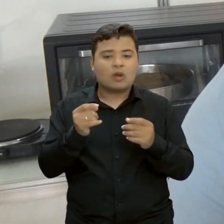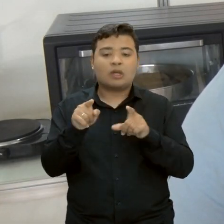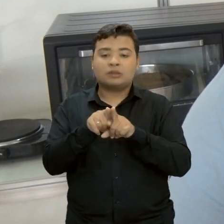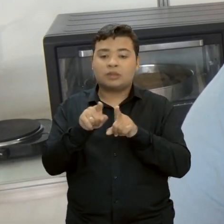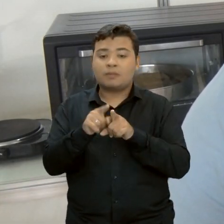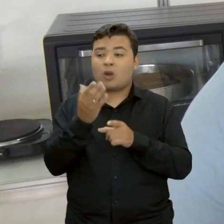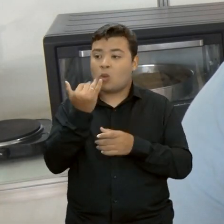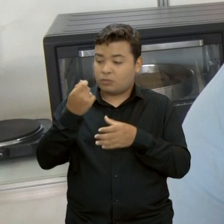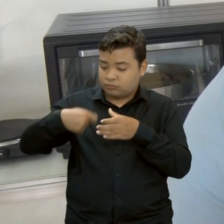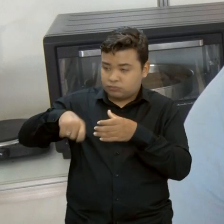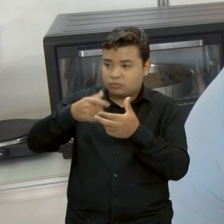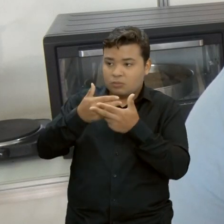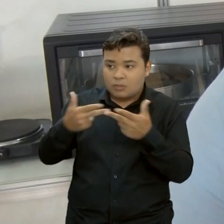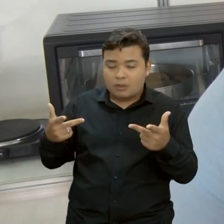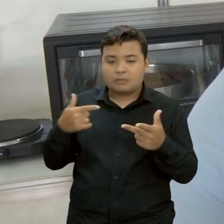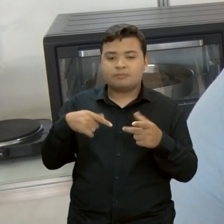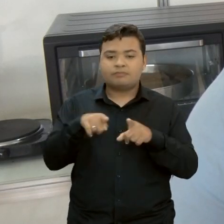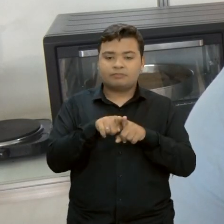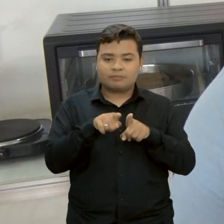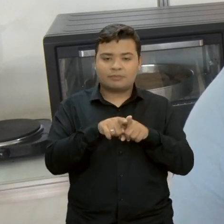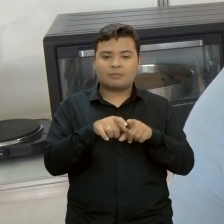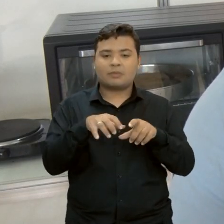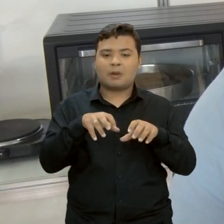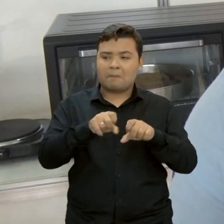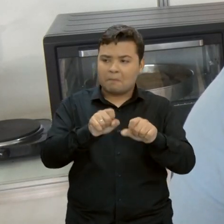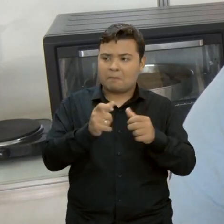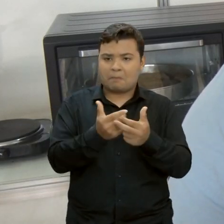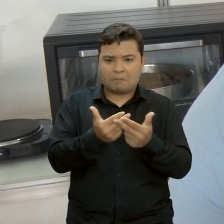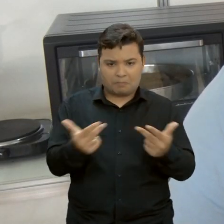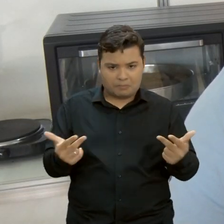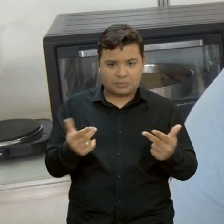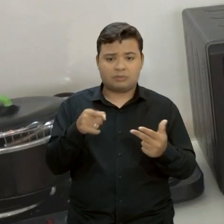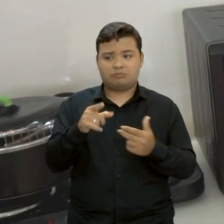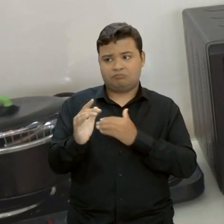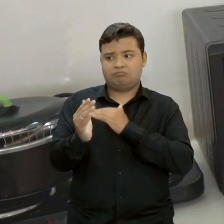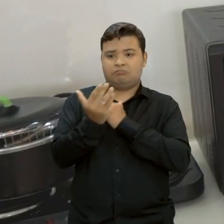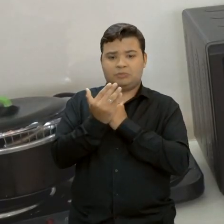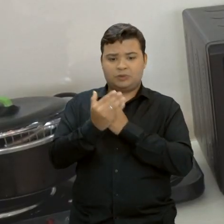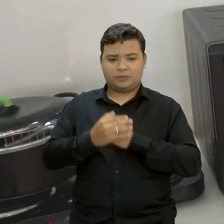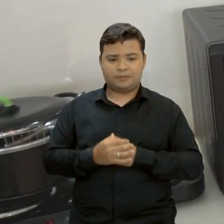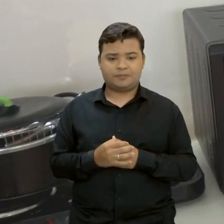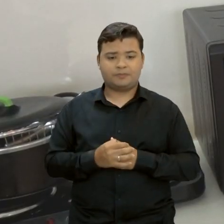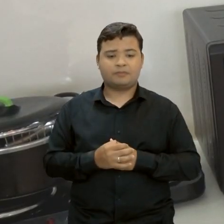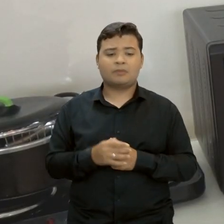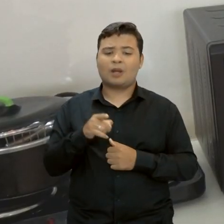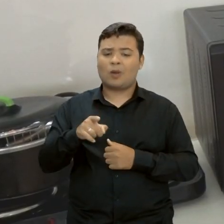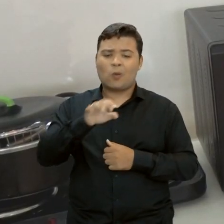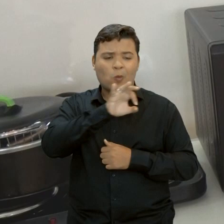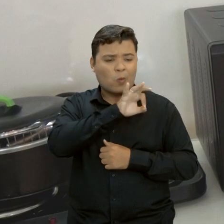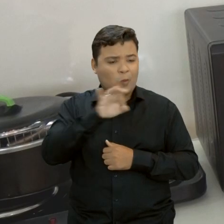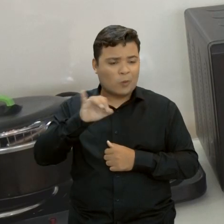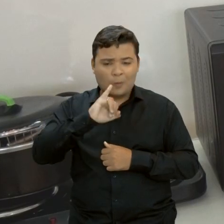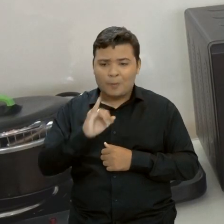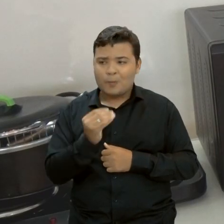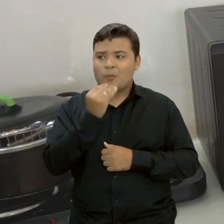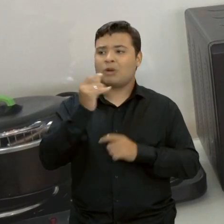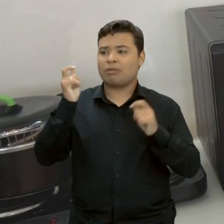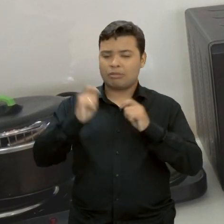de alimentos, massoterapia. Tudo isso ele tem me ajudado. É uma ótima oportunidade para estar